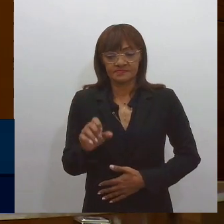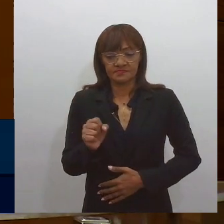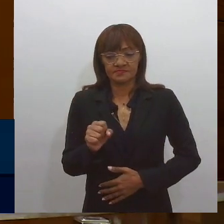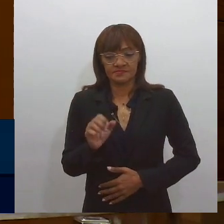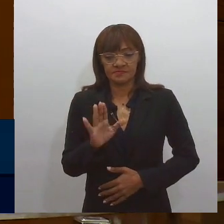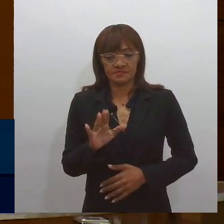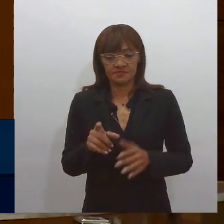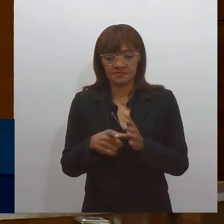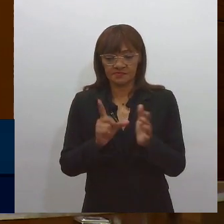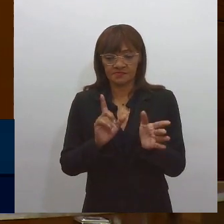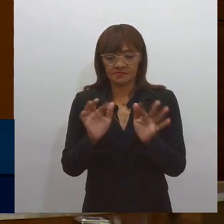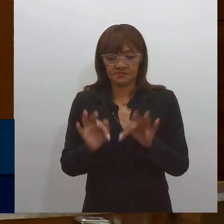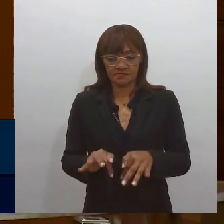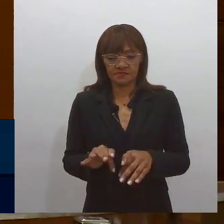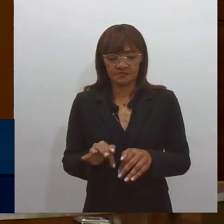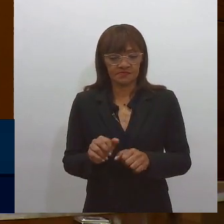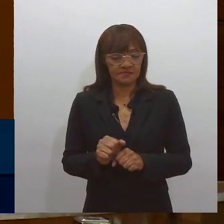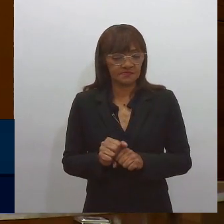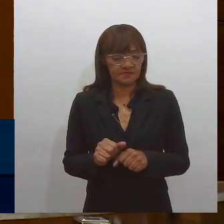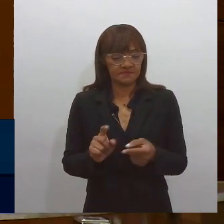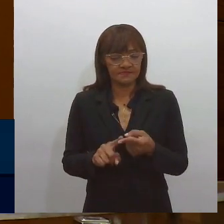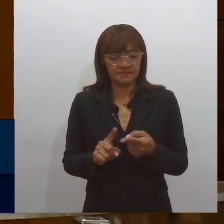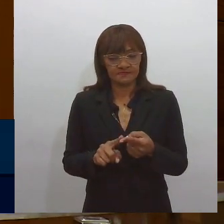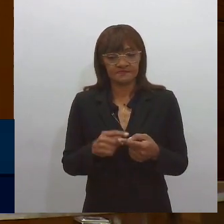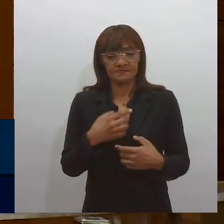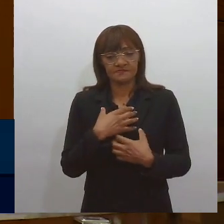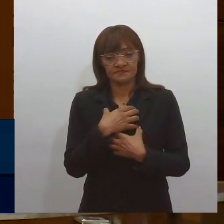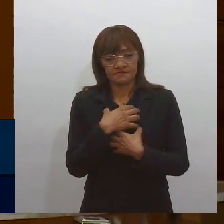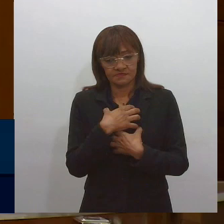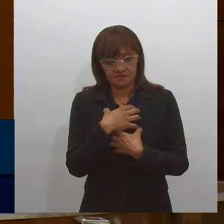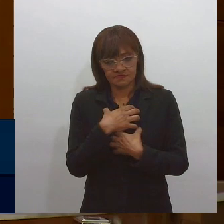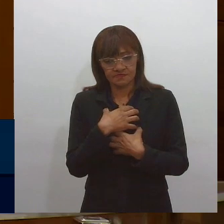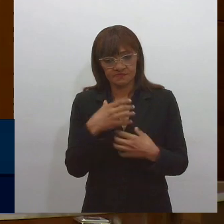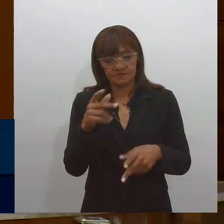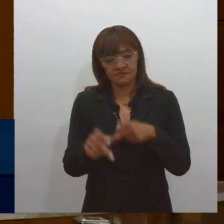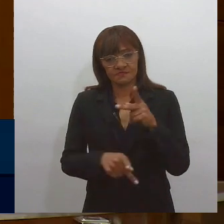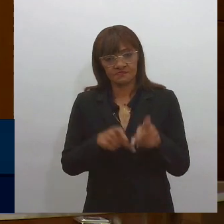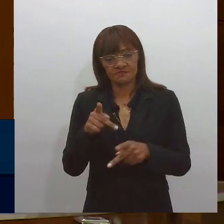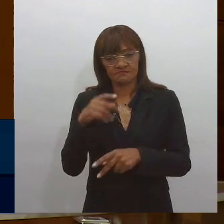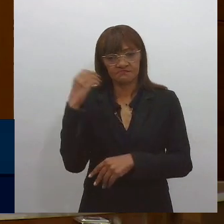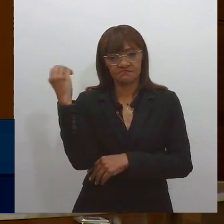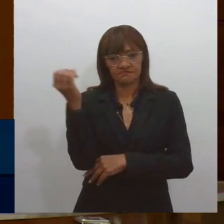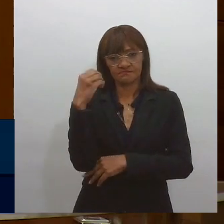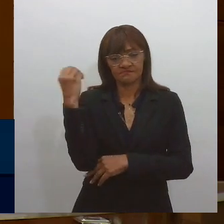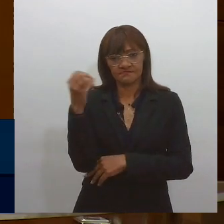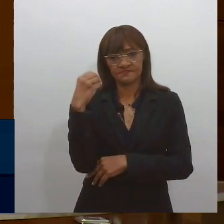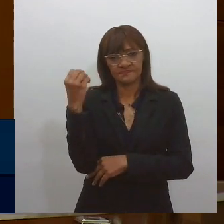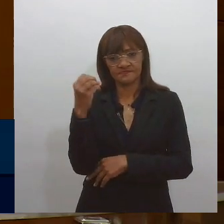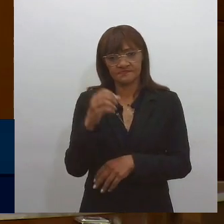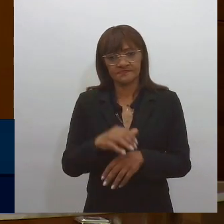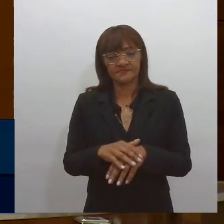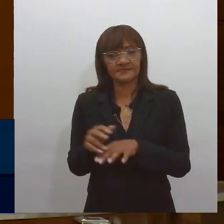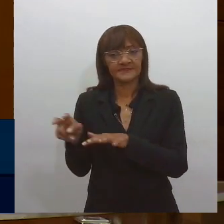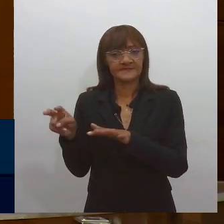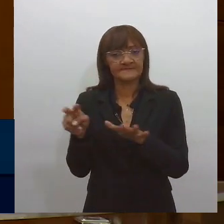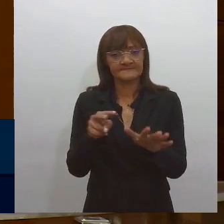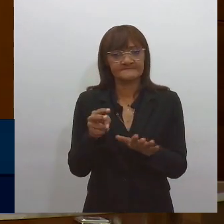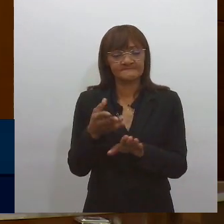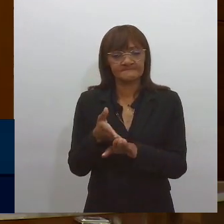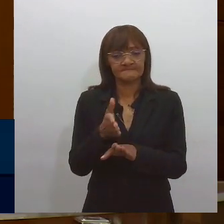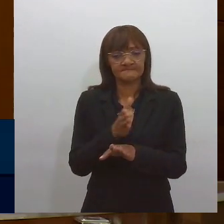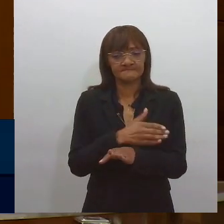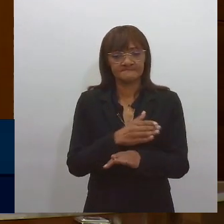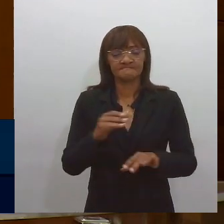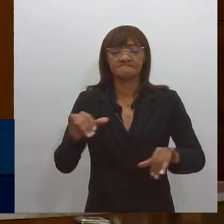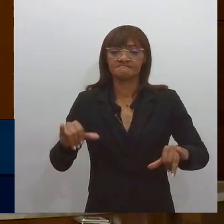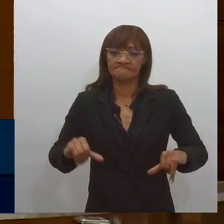prestar solidariedade ao povo do Rio Grande do Sul desde a semana passada tá passando por um momento muito delicado o pessoal do Rio